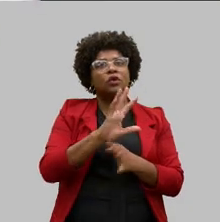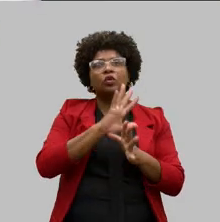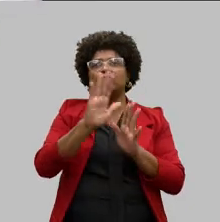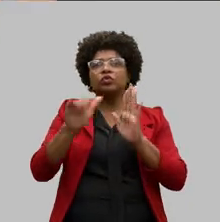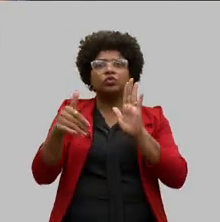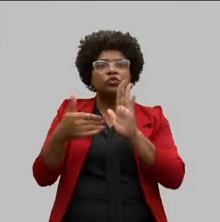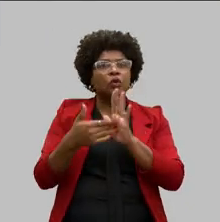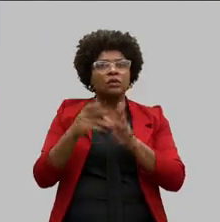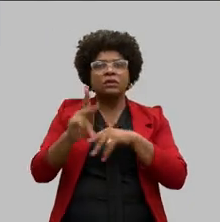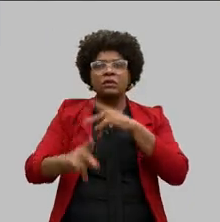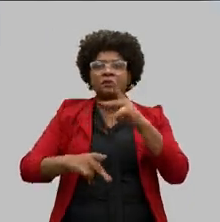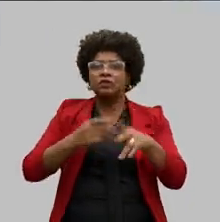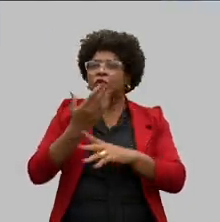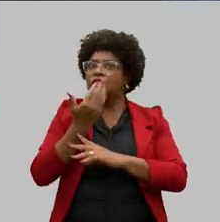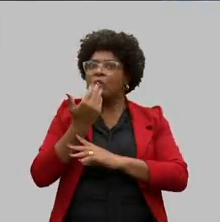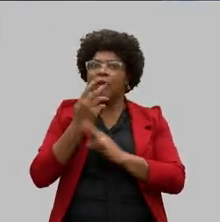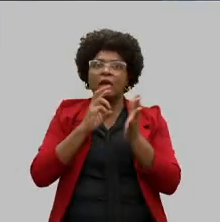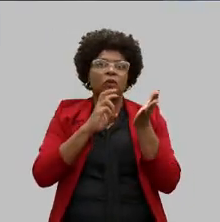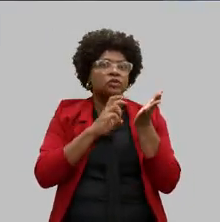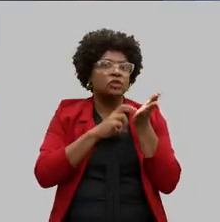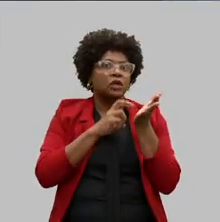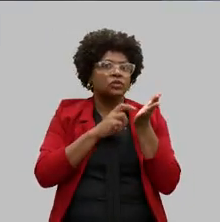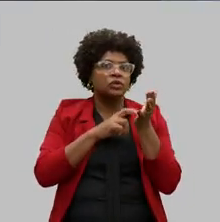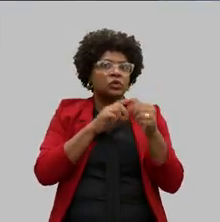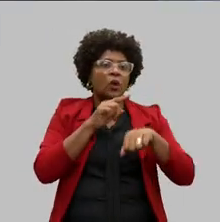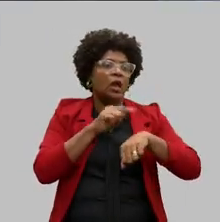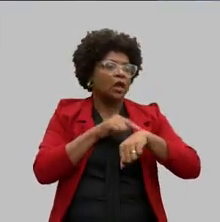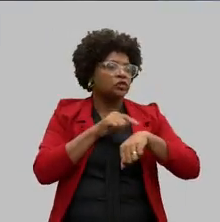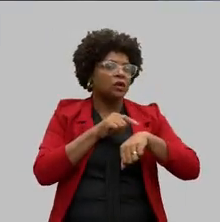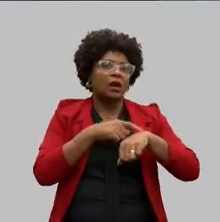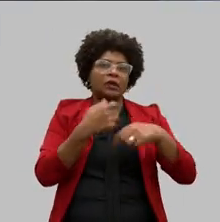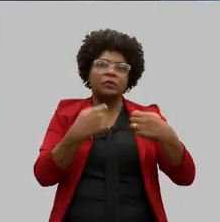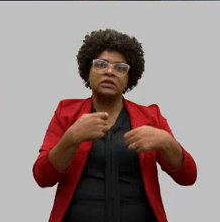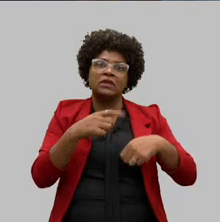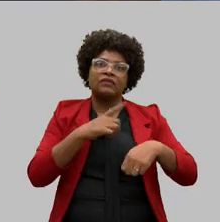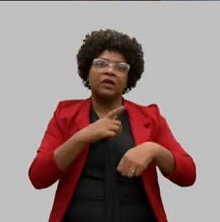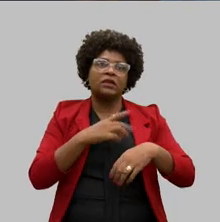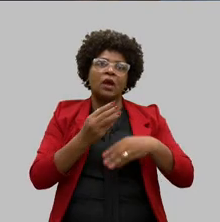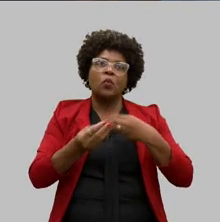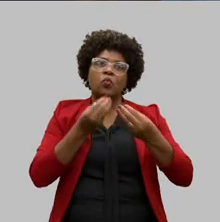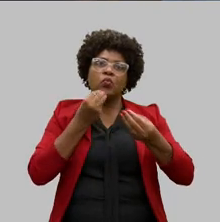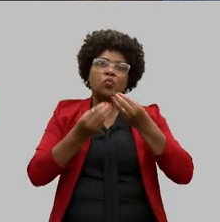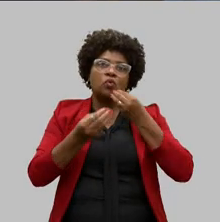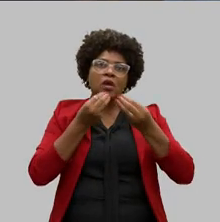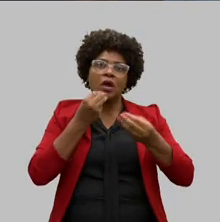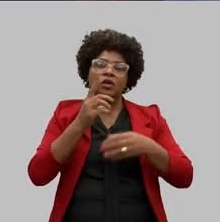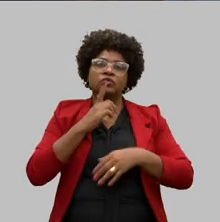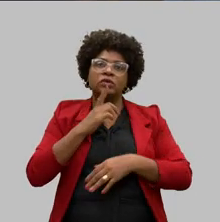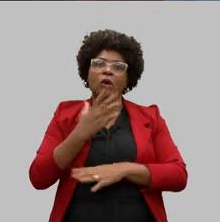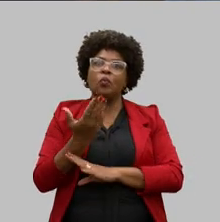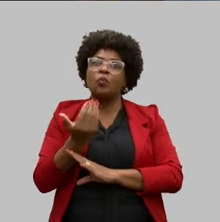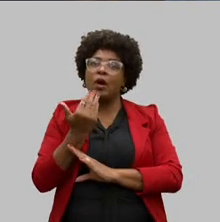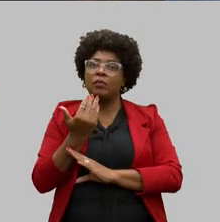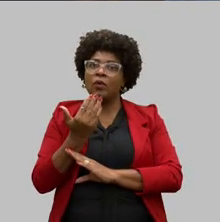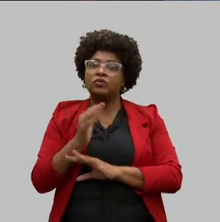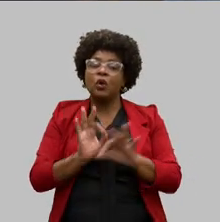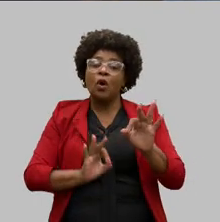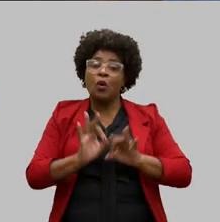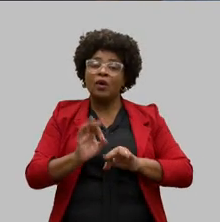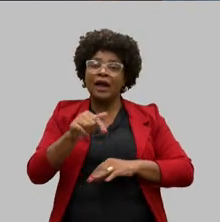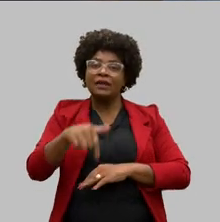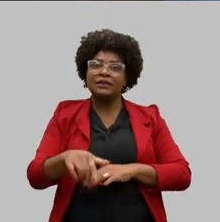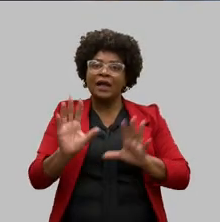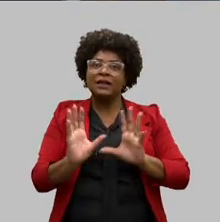horário Eles já estariam preparando pro lanche pro almoço e quando a gente organiza um evento assim é importante a nossa plenária começa